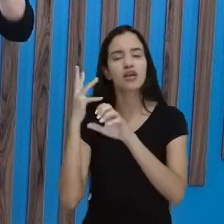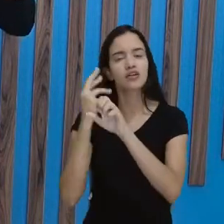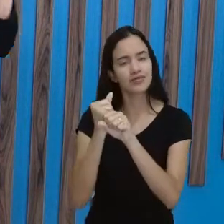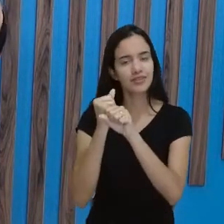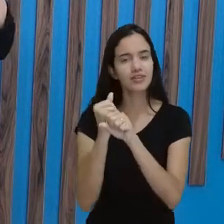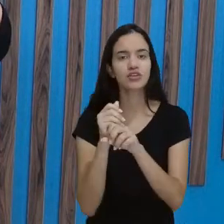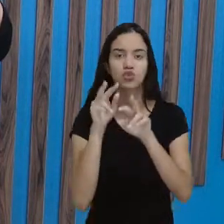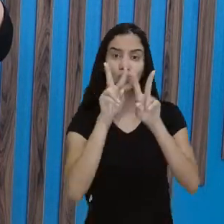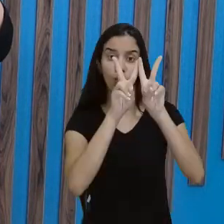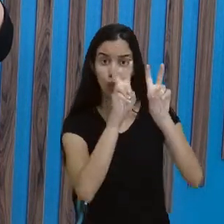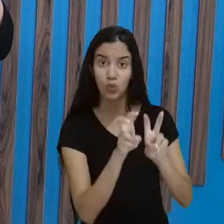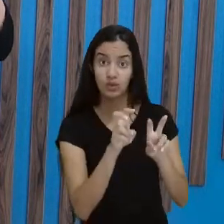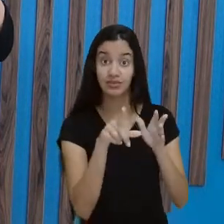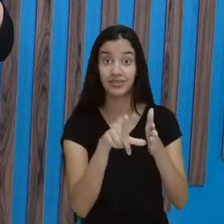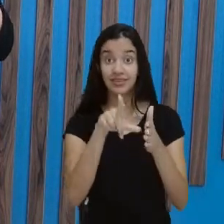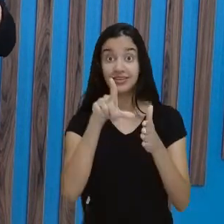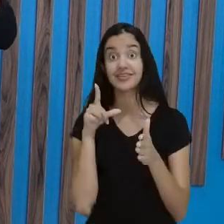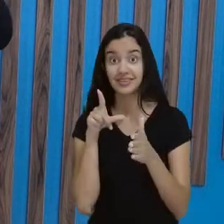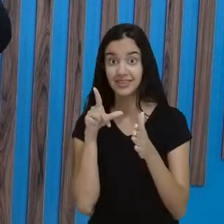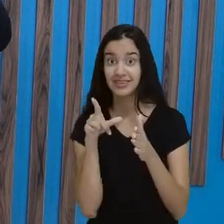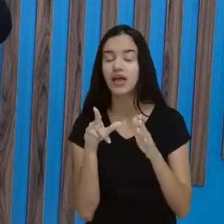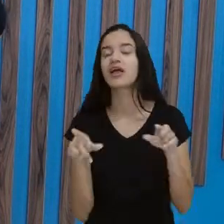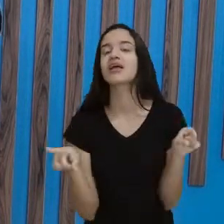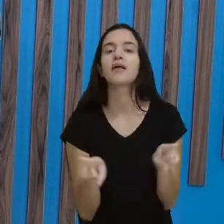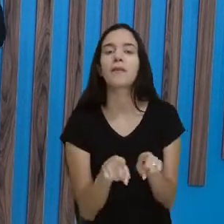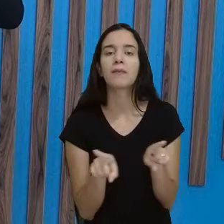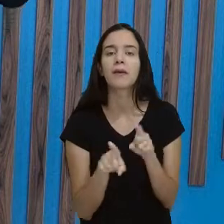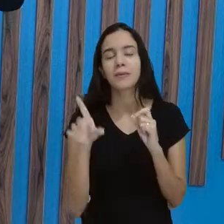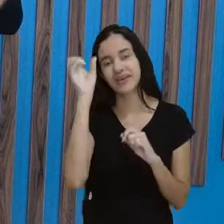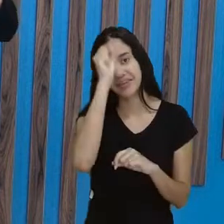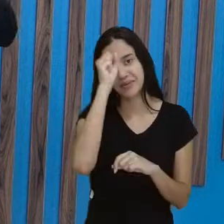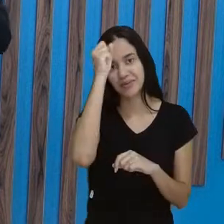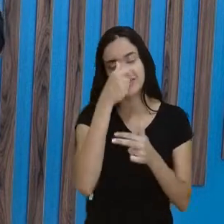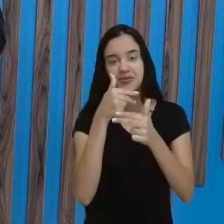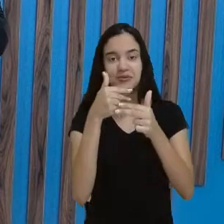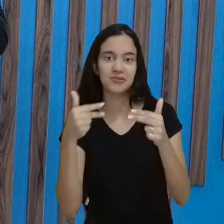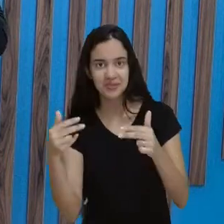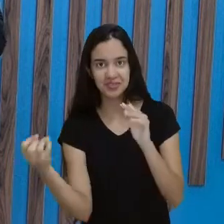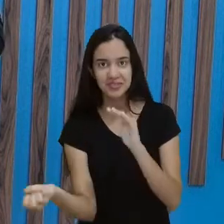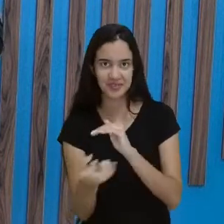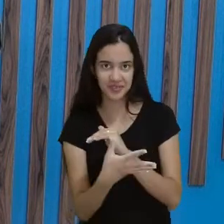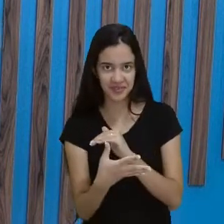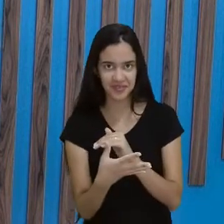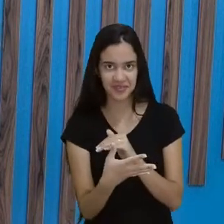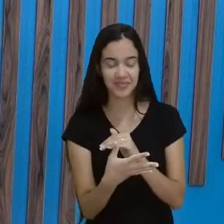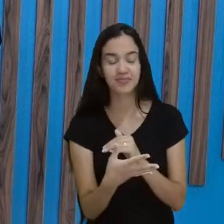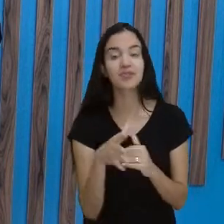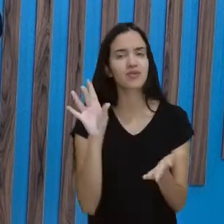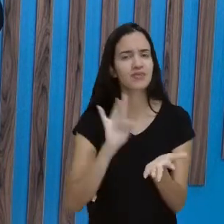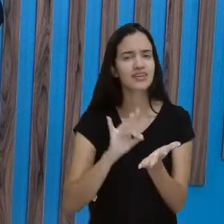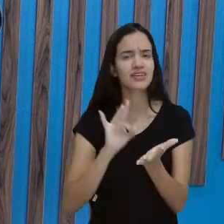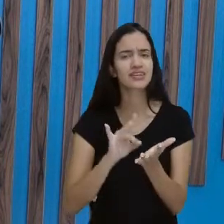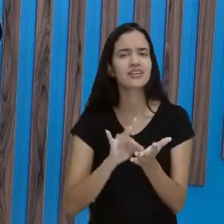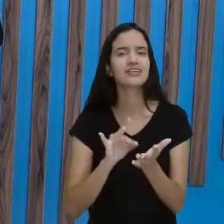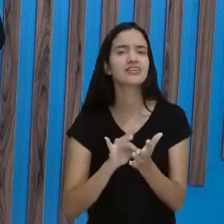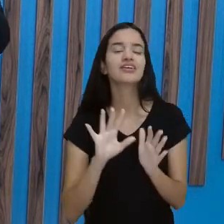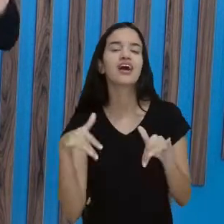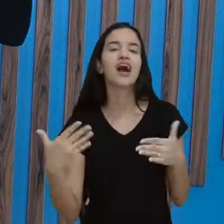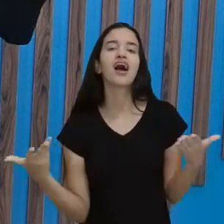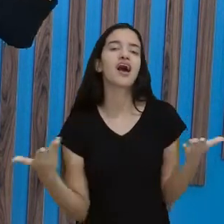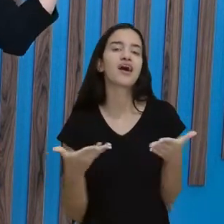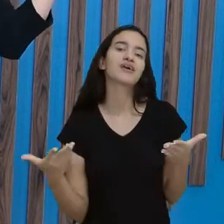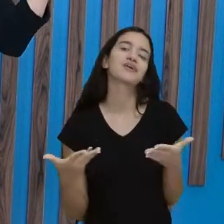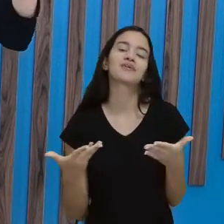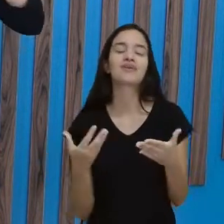assuntos que já vimos anteriormente e também aprendendo coisas novas, não é assim? Vamos dar as boas-vindas